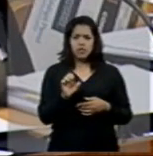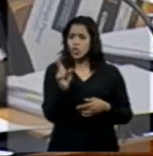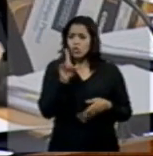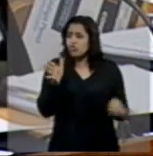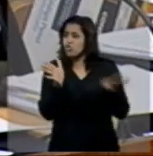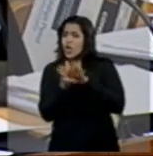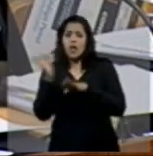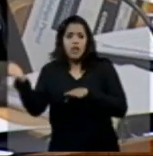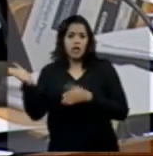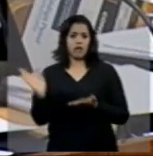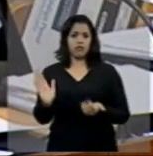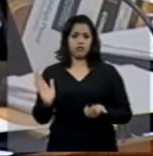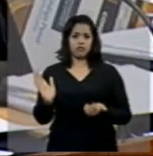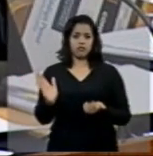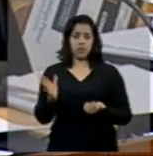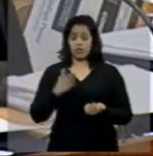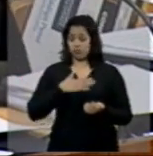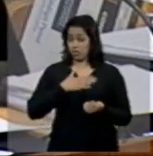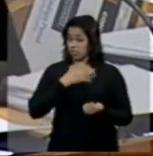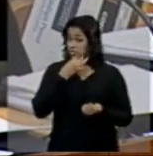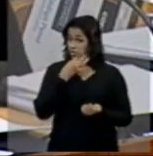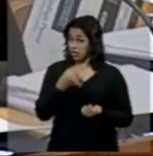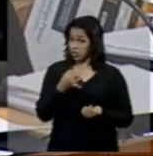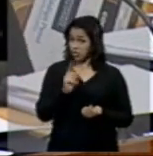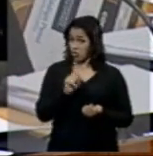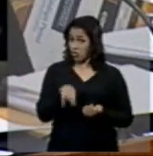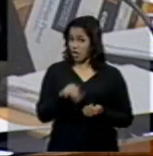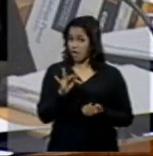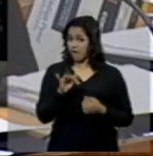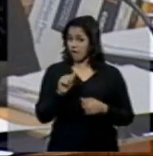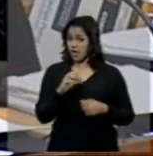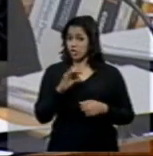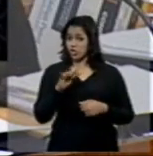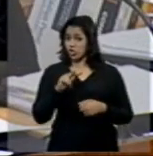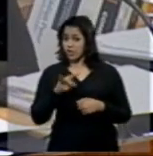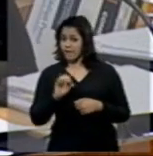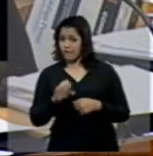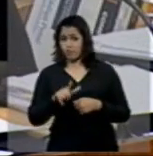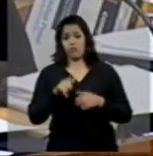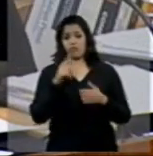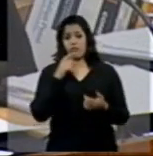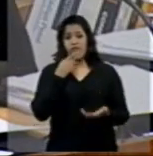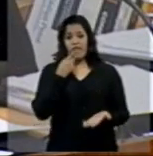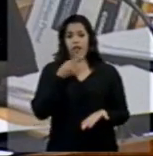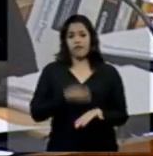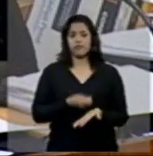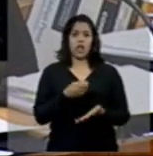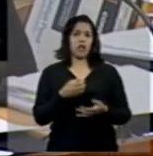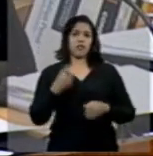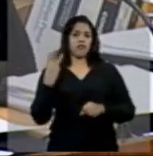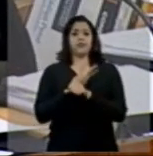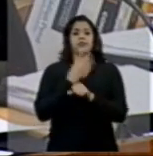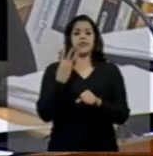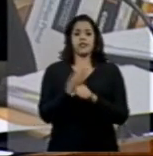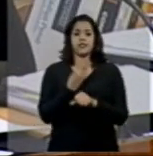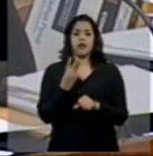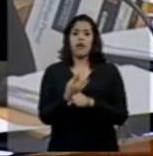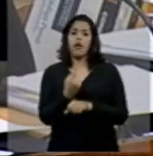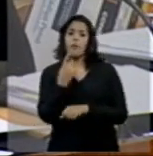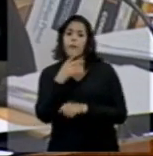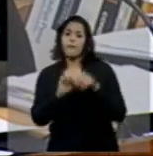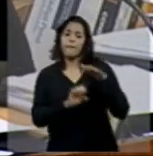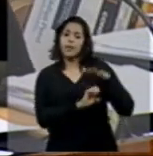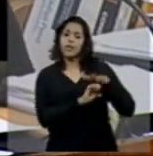consumidor. Então, não é, a meu ver, é factível afirmar que a terceirização para uma